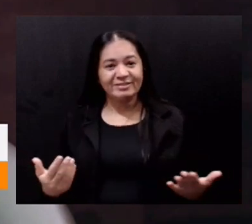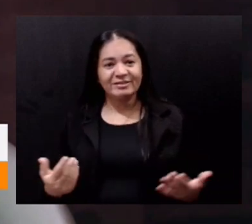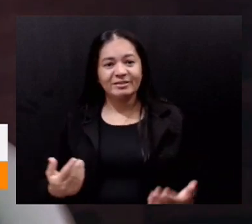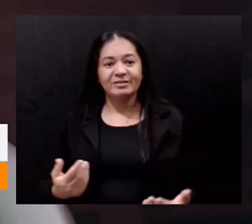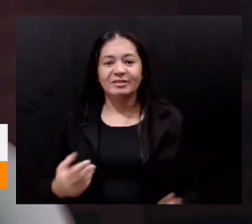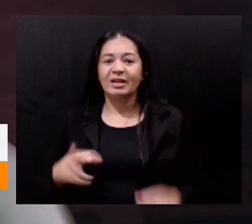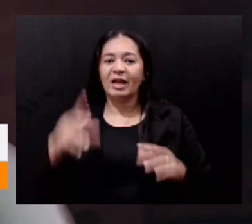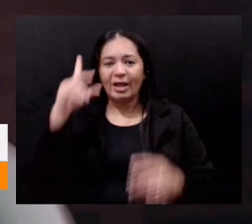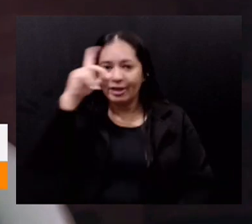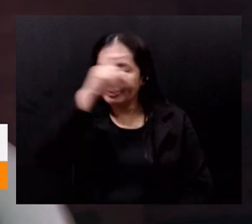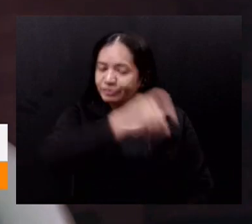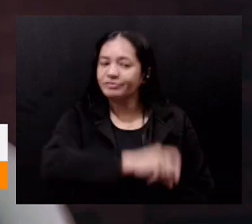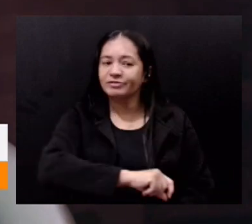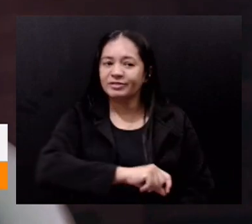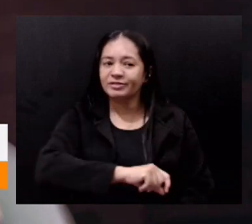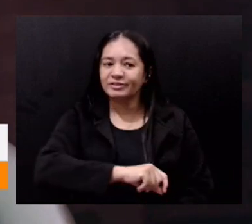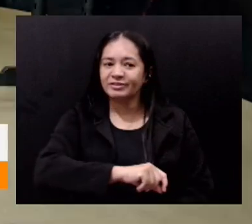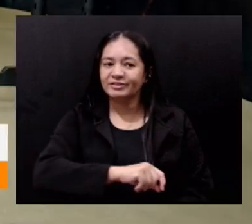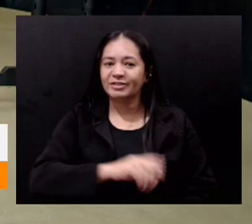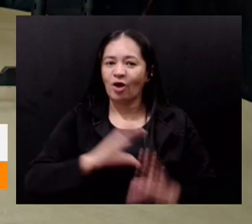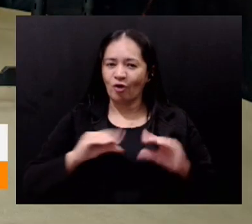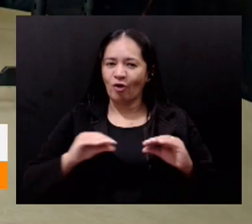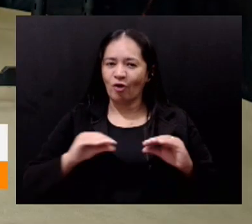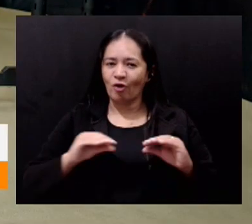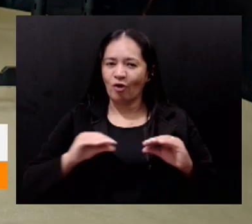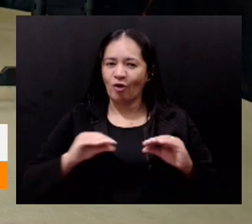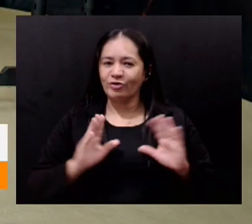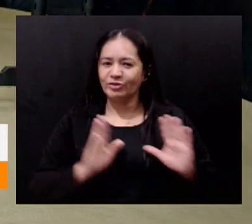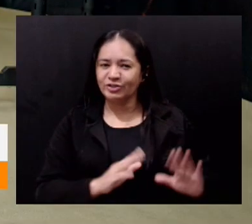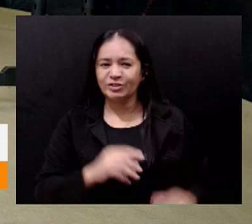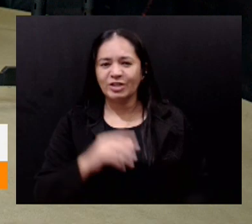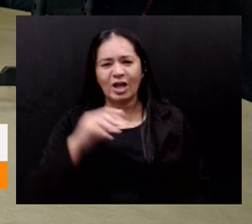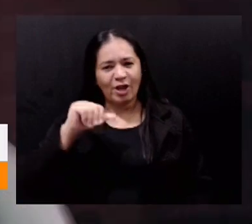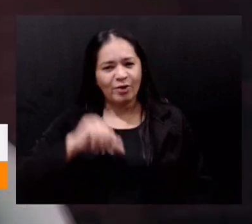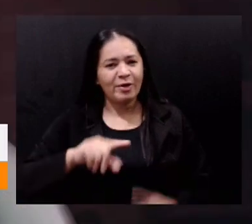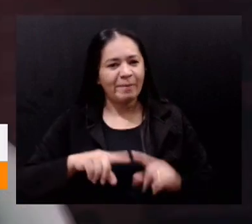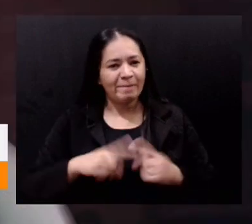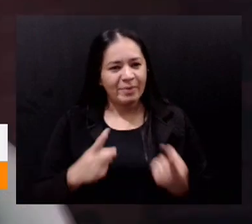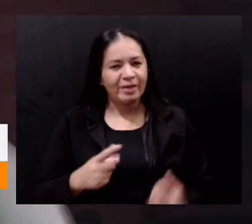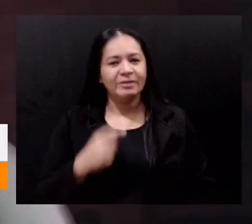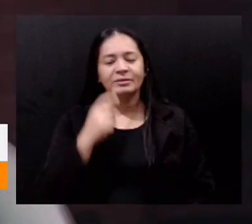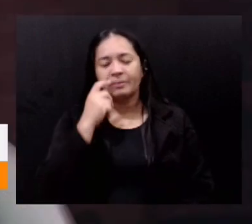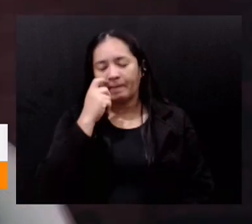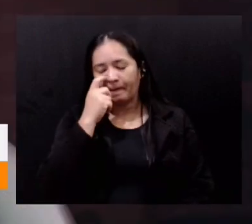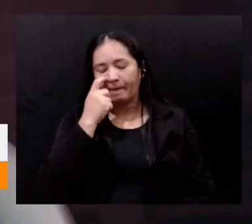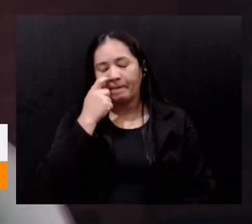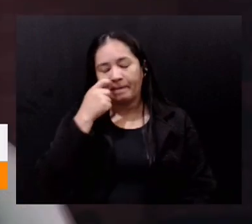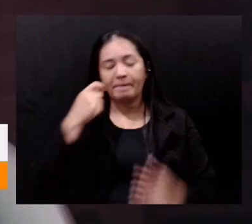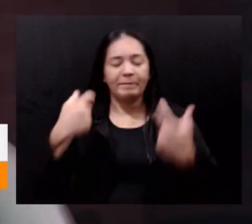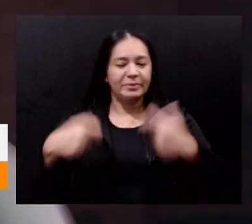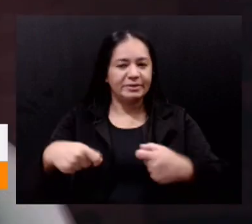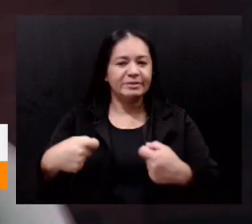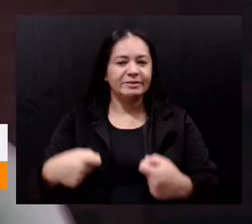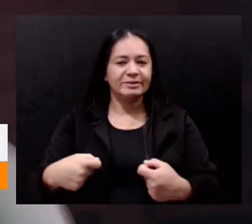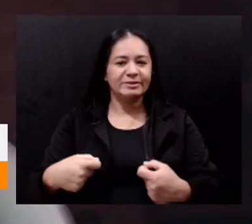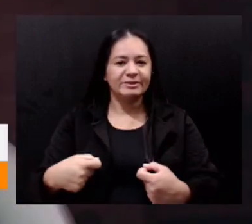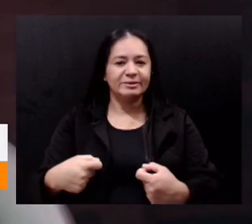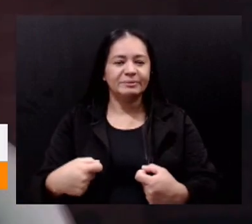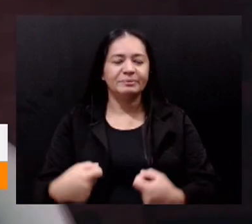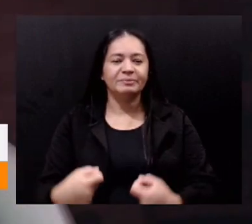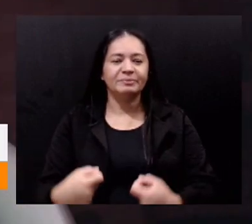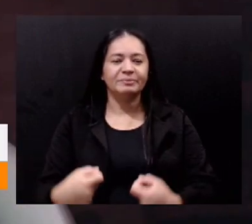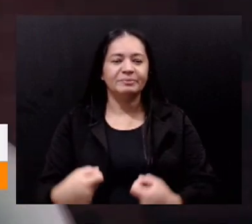Sair fora do comodismo dói, não é Uau! fácil, Ai, como mas a dói. gente precisa. A gente Muito precisa. bem. E precisa incentivar os